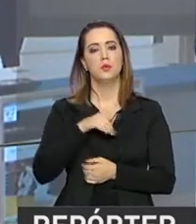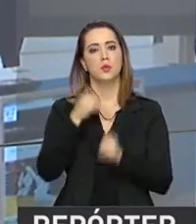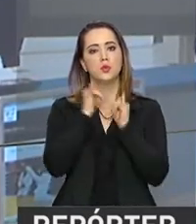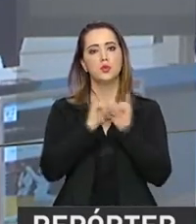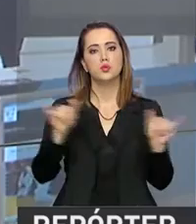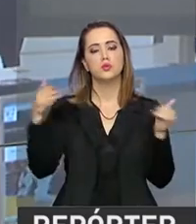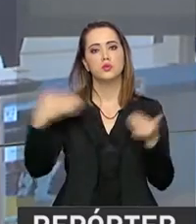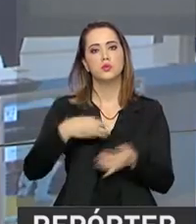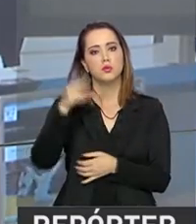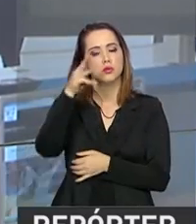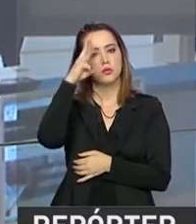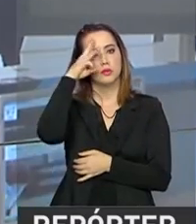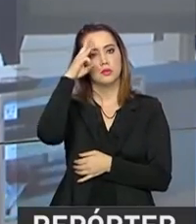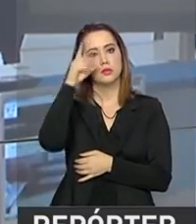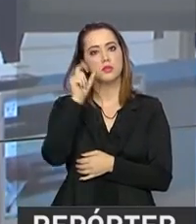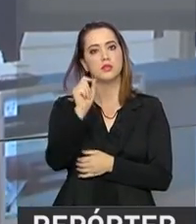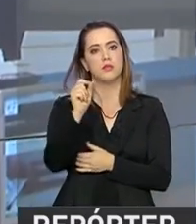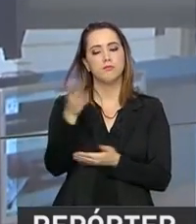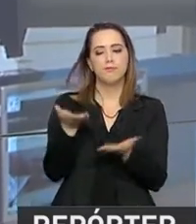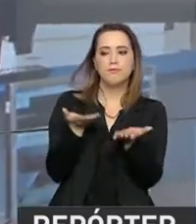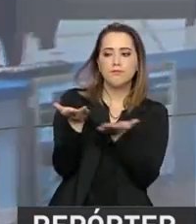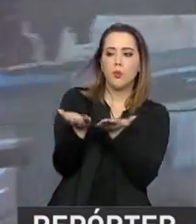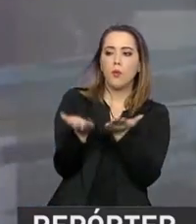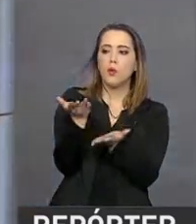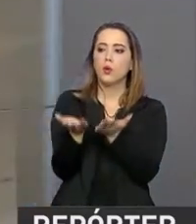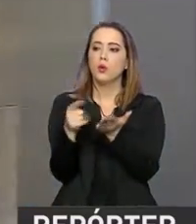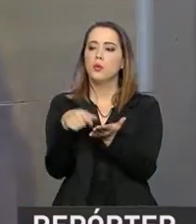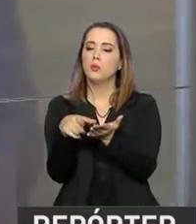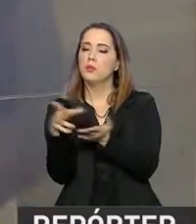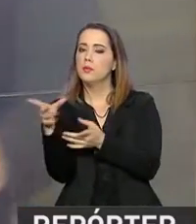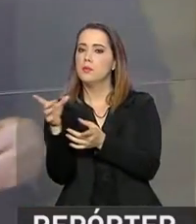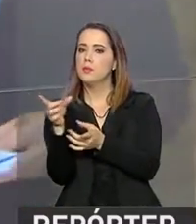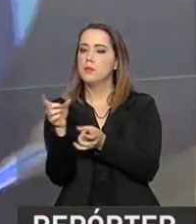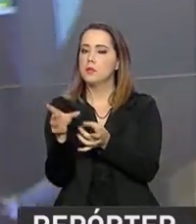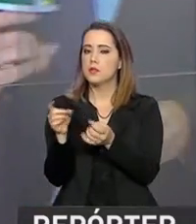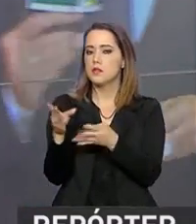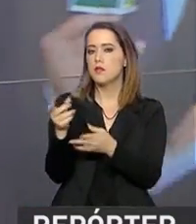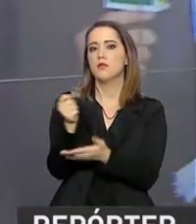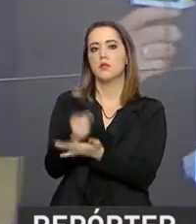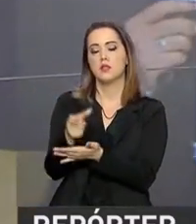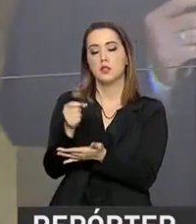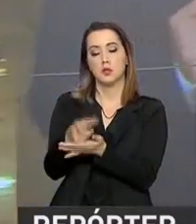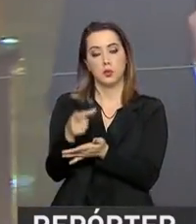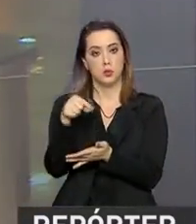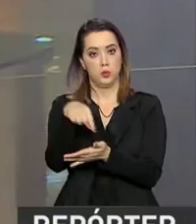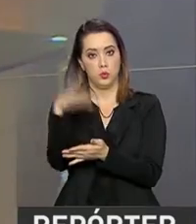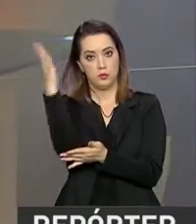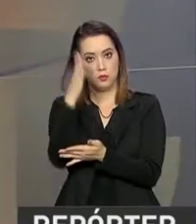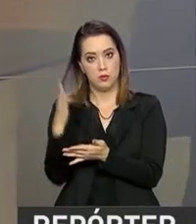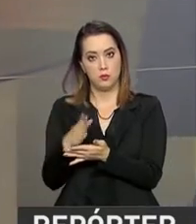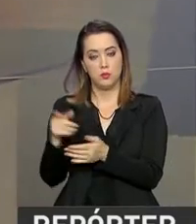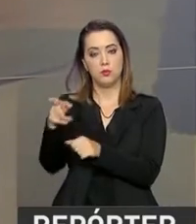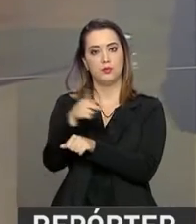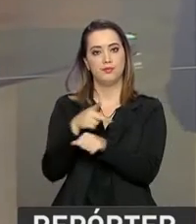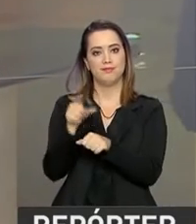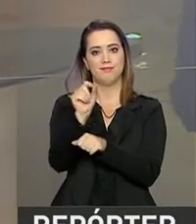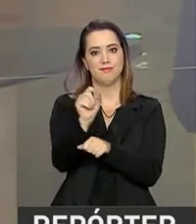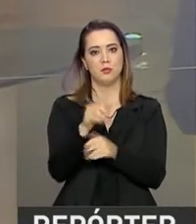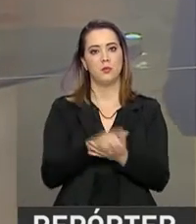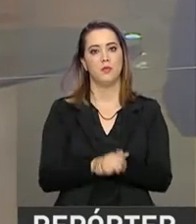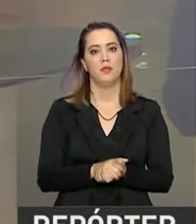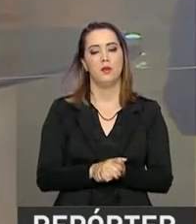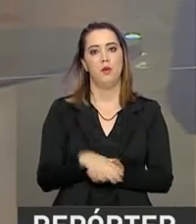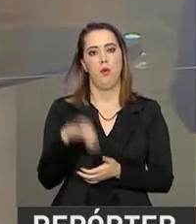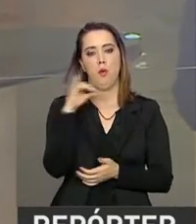balanço do desempenho do Brasil no setor externo vai explicar para gente esses números são o é o repórter Paulo la salvia Oi